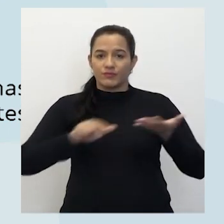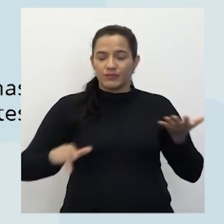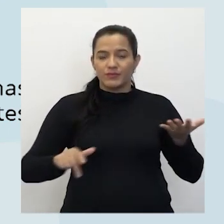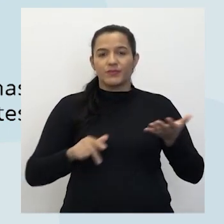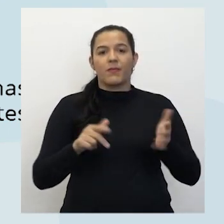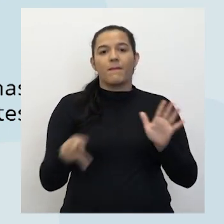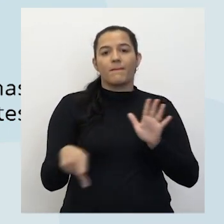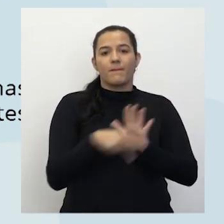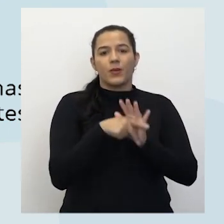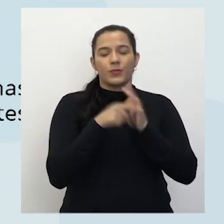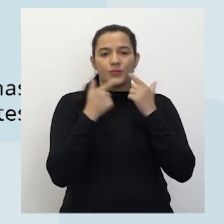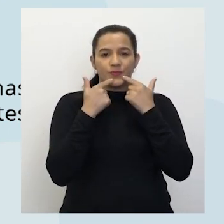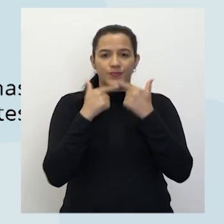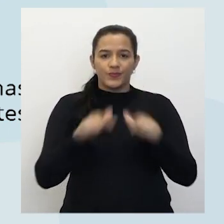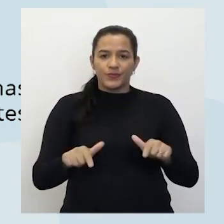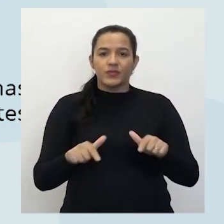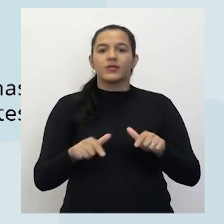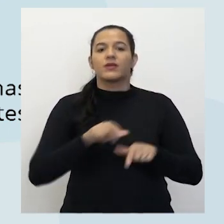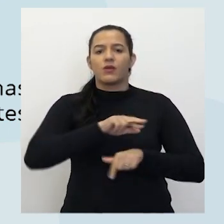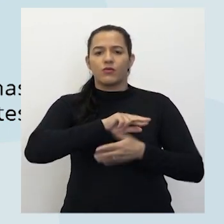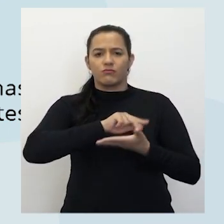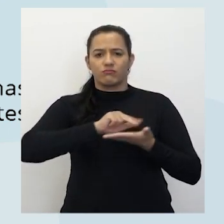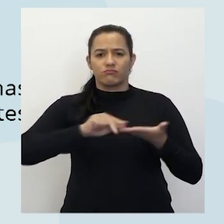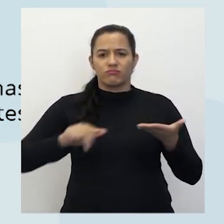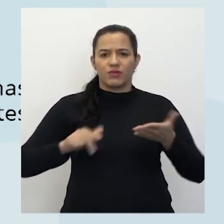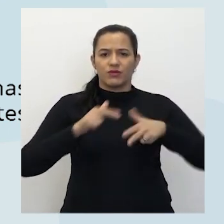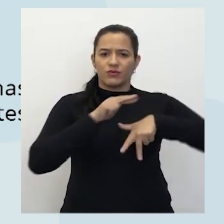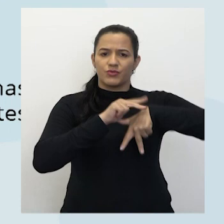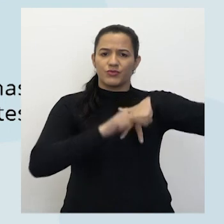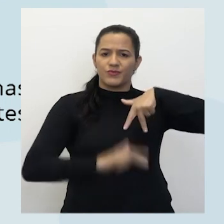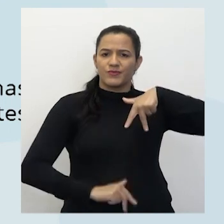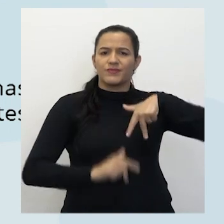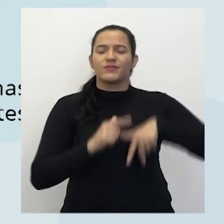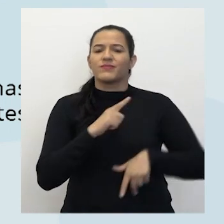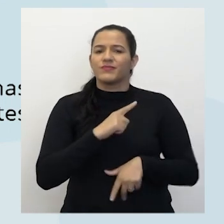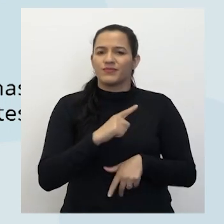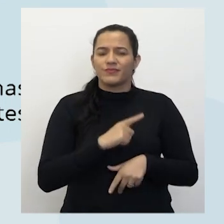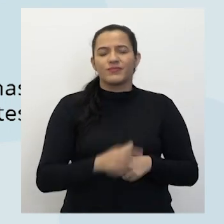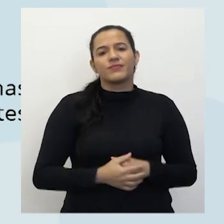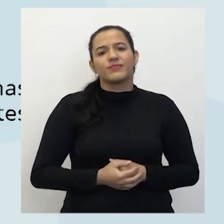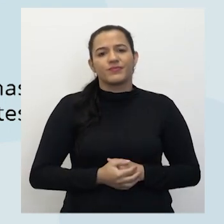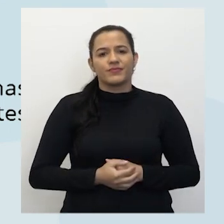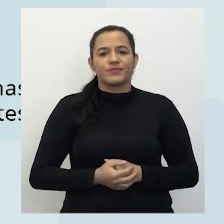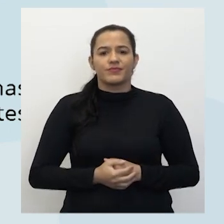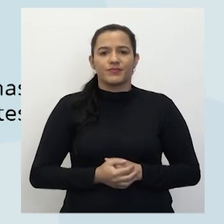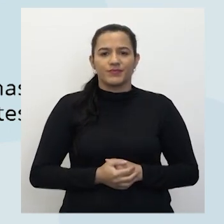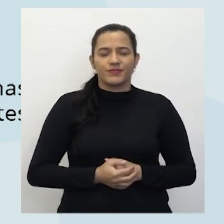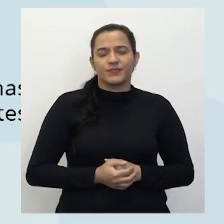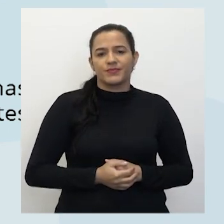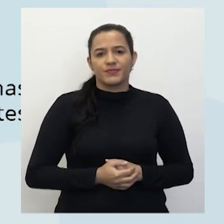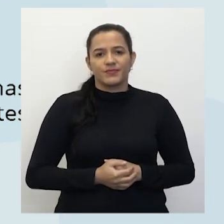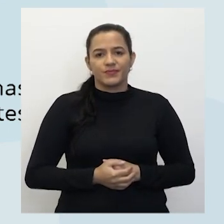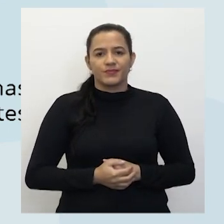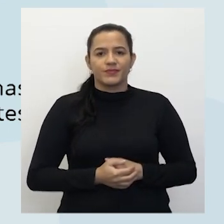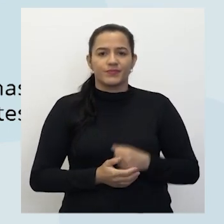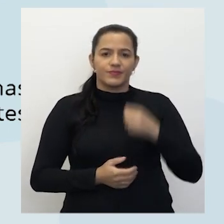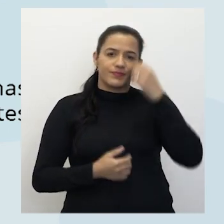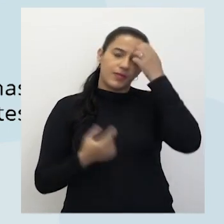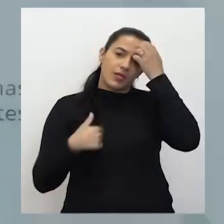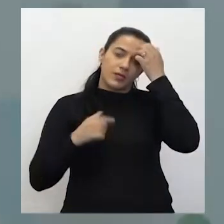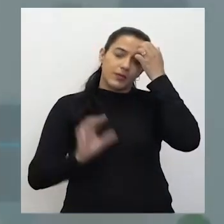que singularizam os diferentes gêneros. Acho que essa aula vai ser bem interessante, né? De repente surgem os